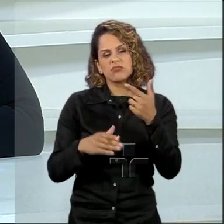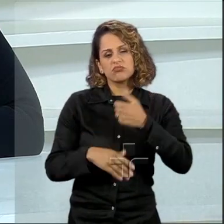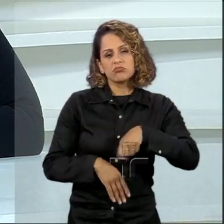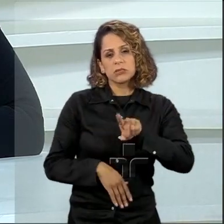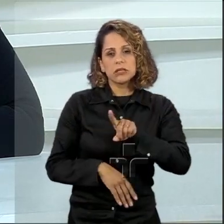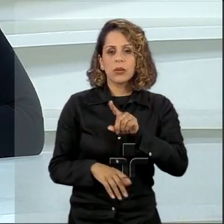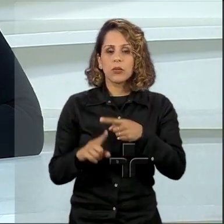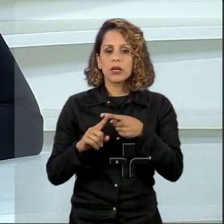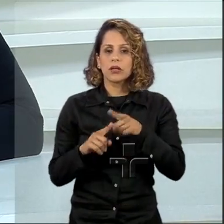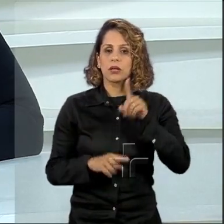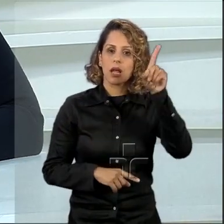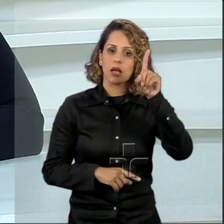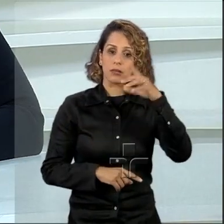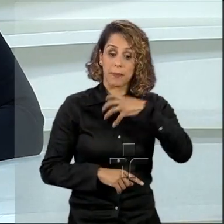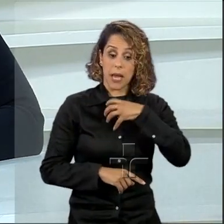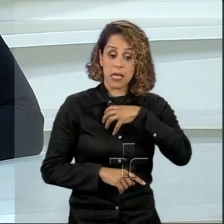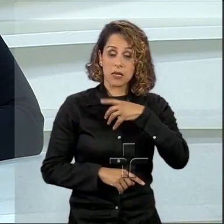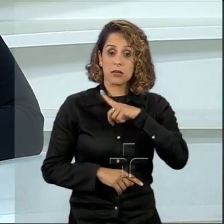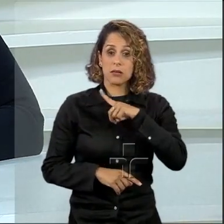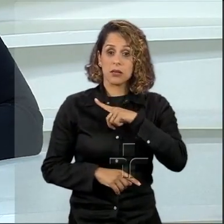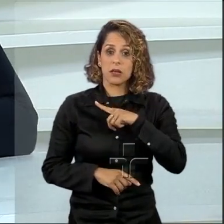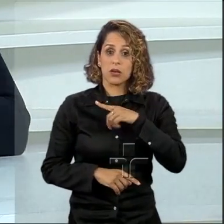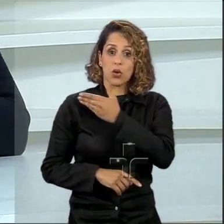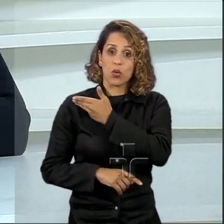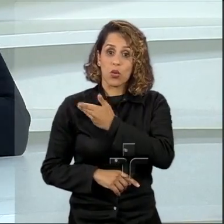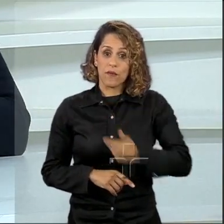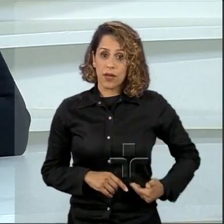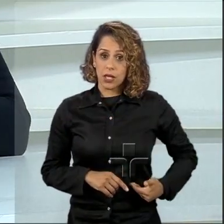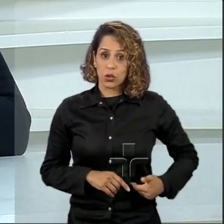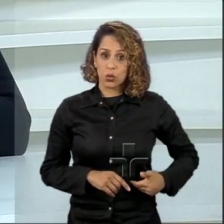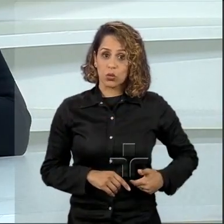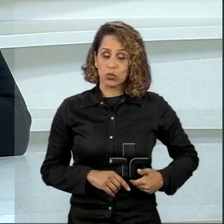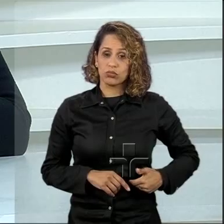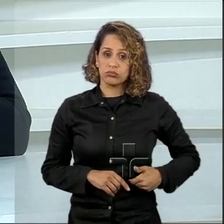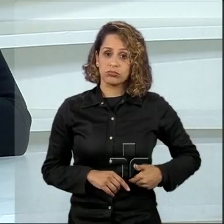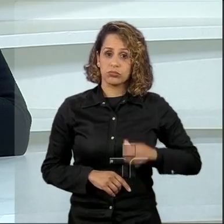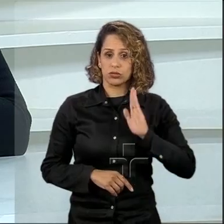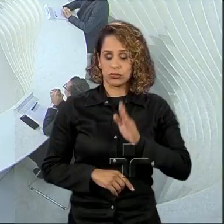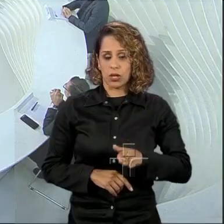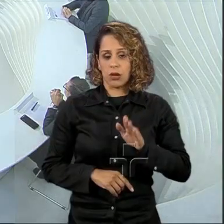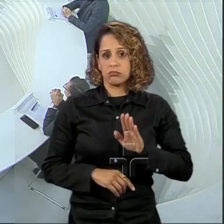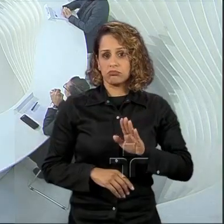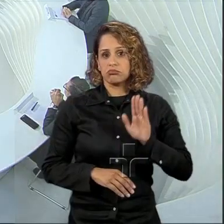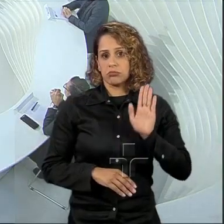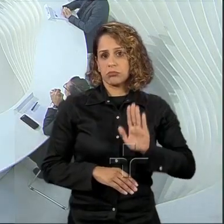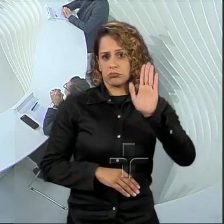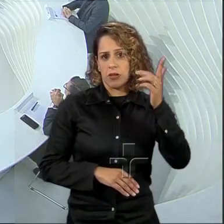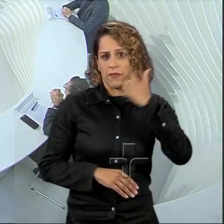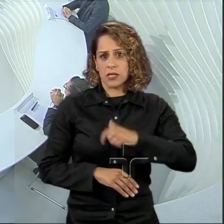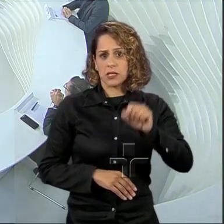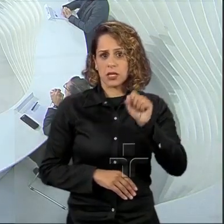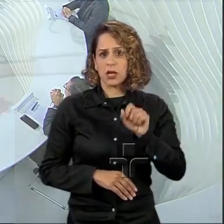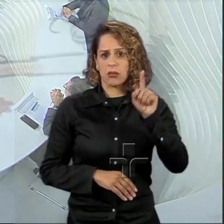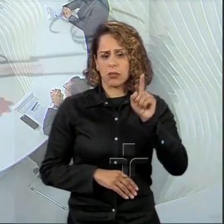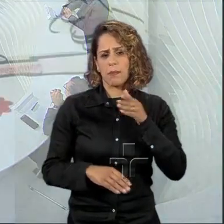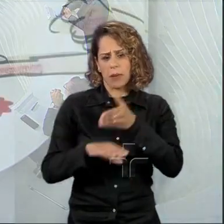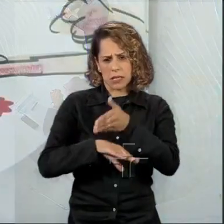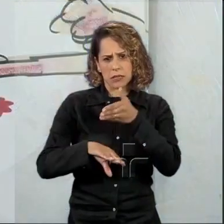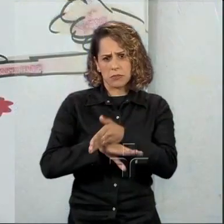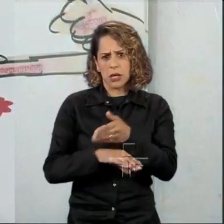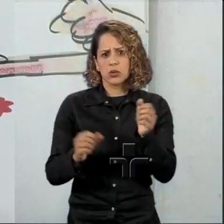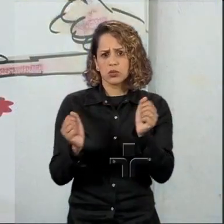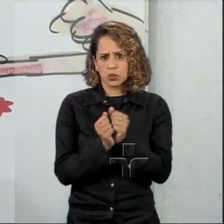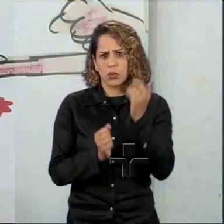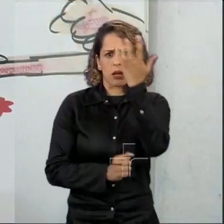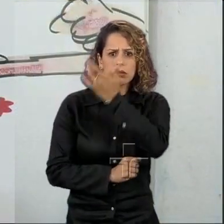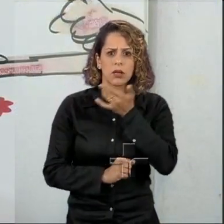Bahia, tem uma ótima relação com o Ciro e vai participar agora muito ativamente da campanha do Haddad. Então, assim,